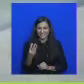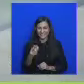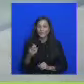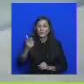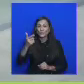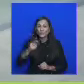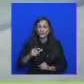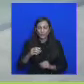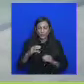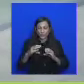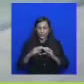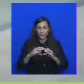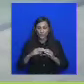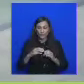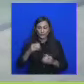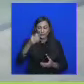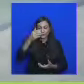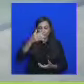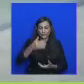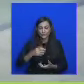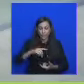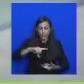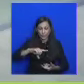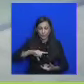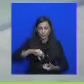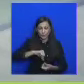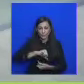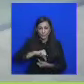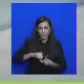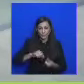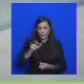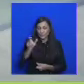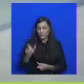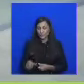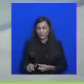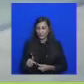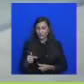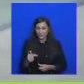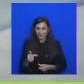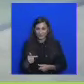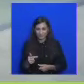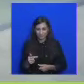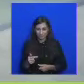Bola recolocada novamente no suporte superior. Agora a indicação da coluna 7 para o nosso sorteio.